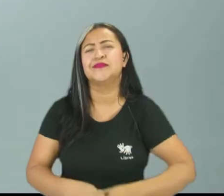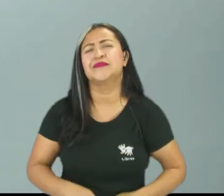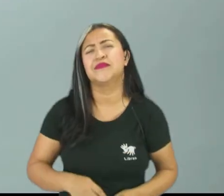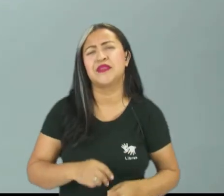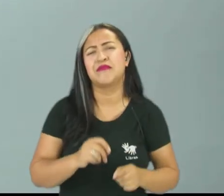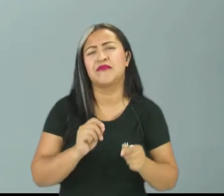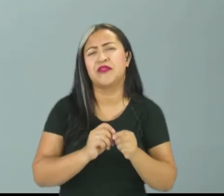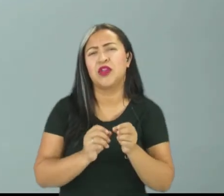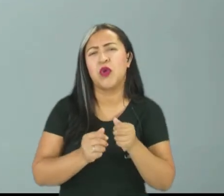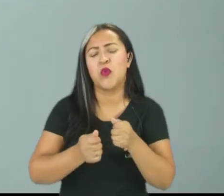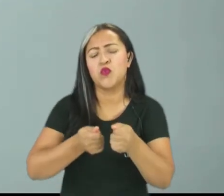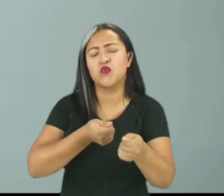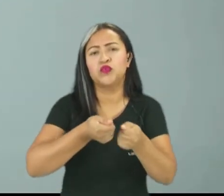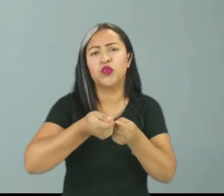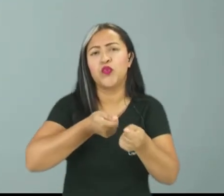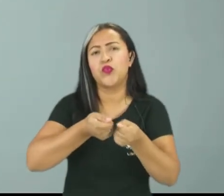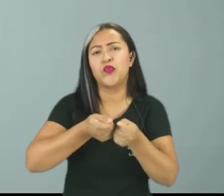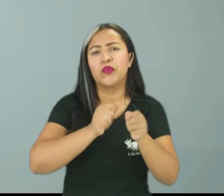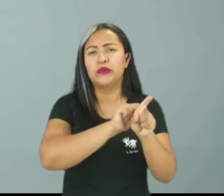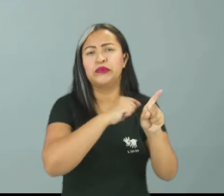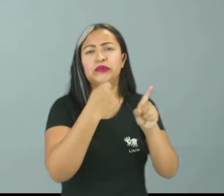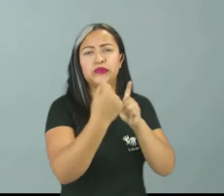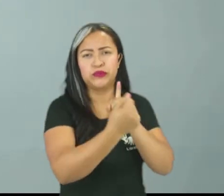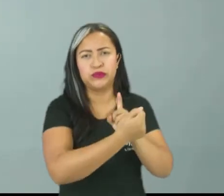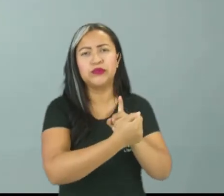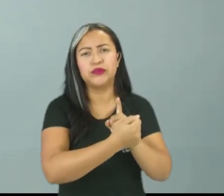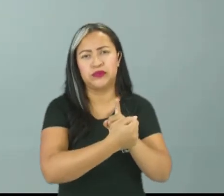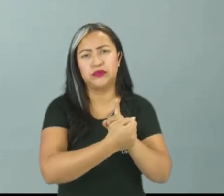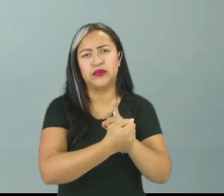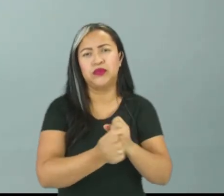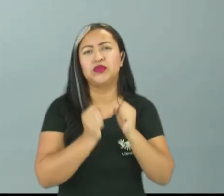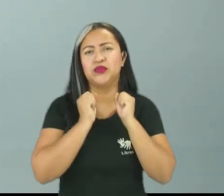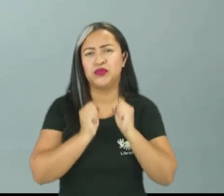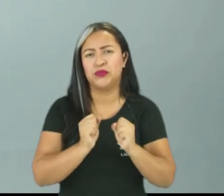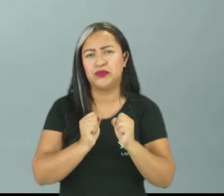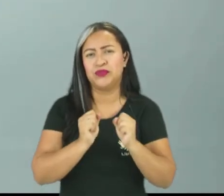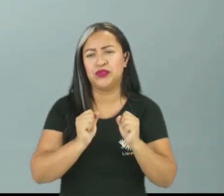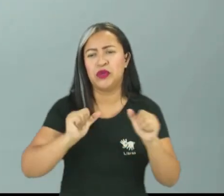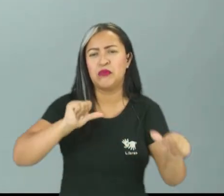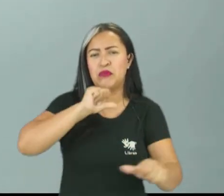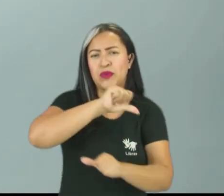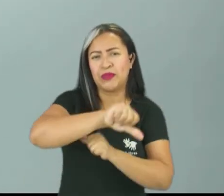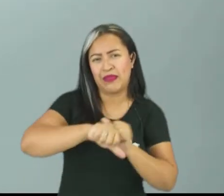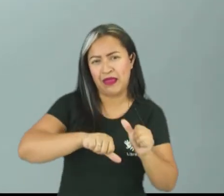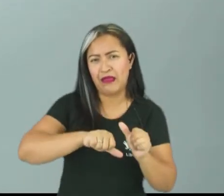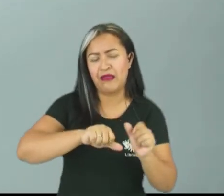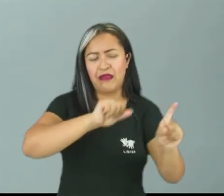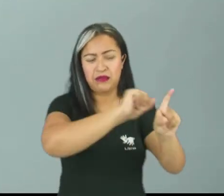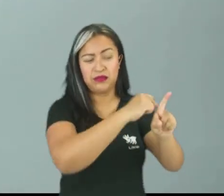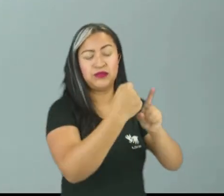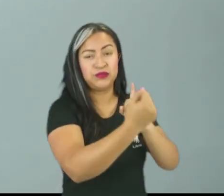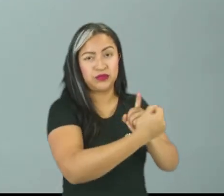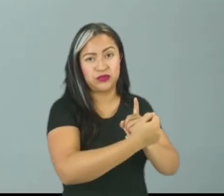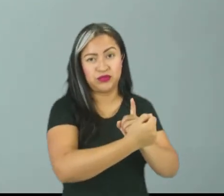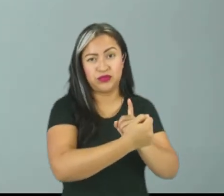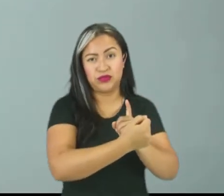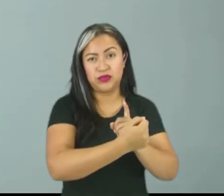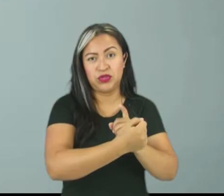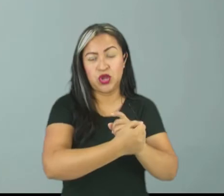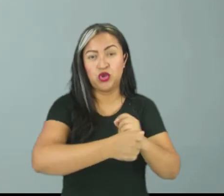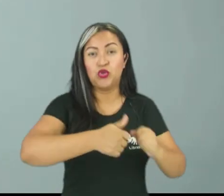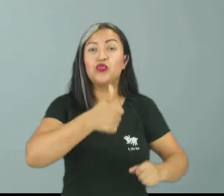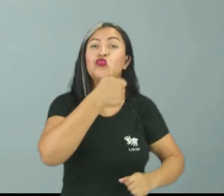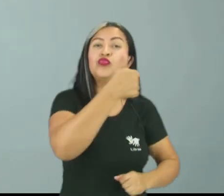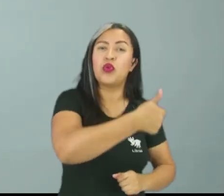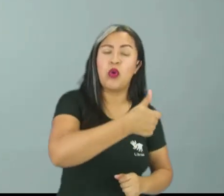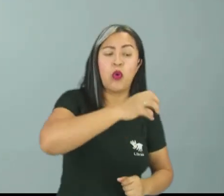o controle social, né? Que podia, então, mudar uma certa sociedade, tanto para o lado positivo ou para o